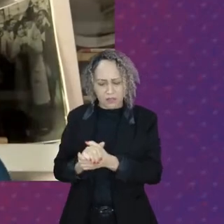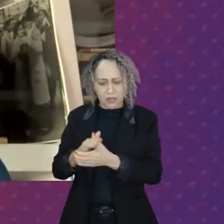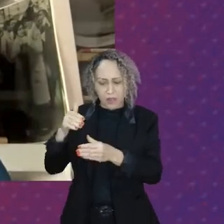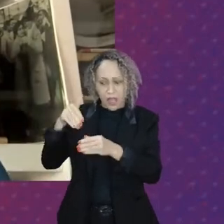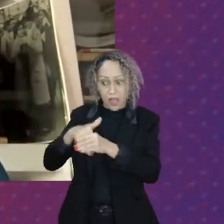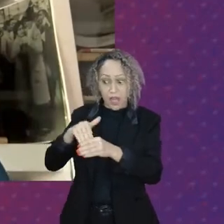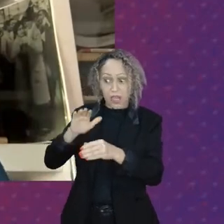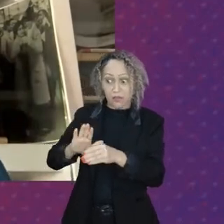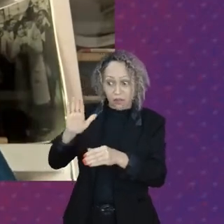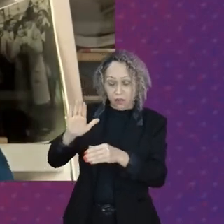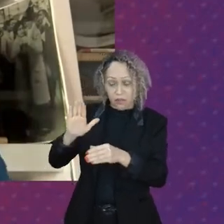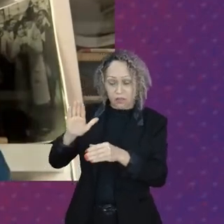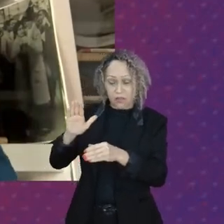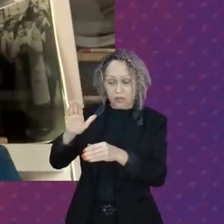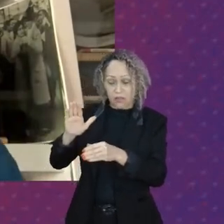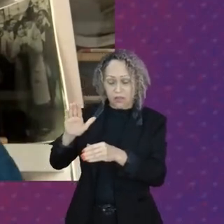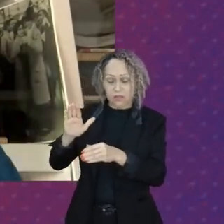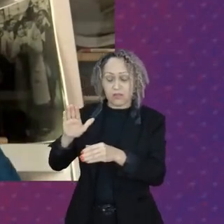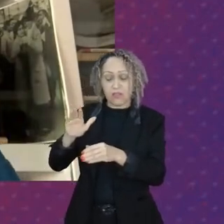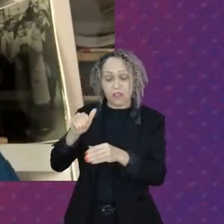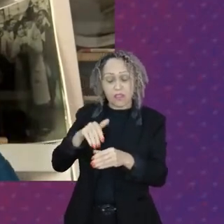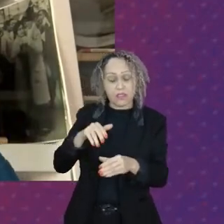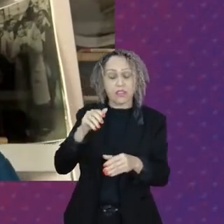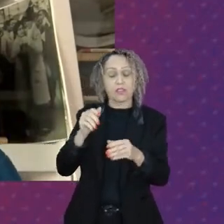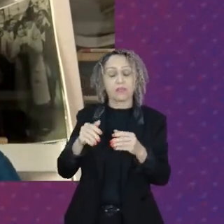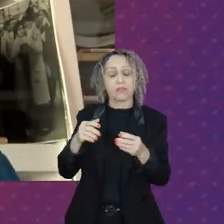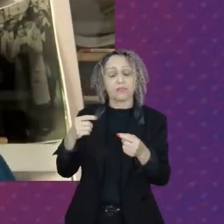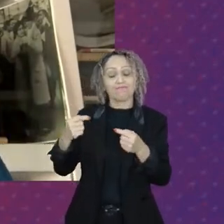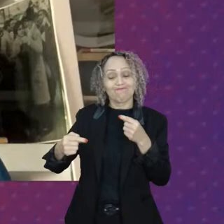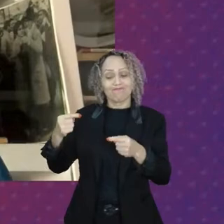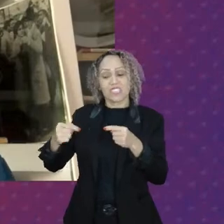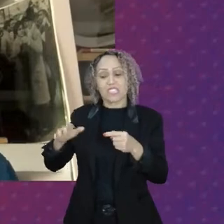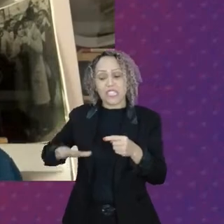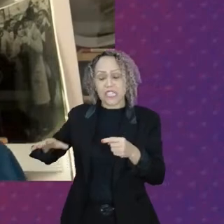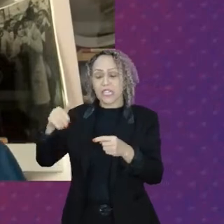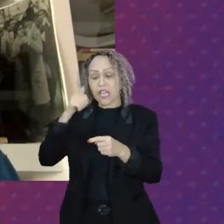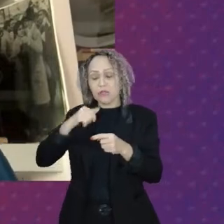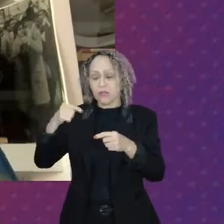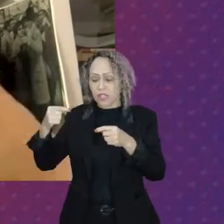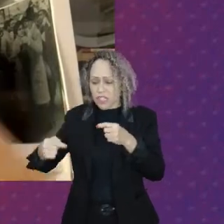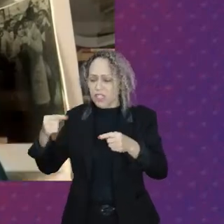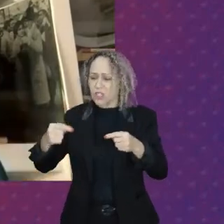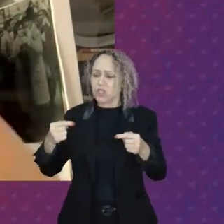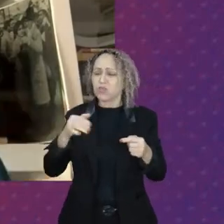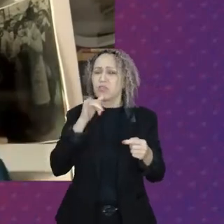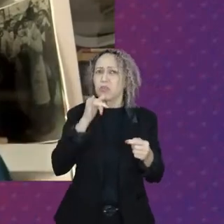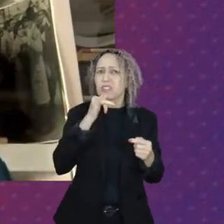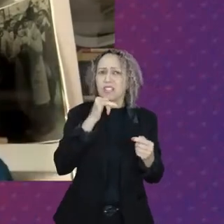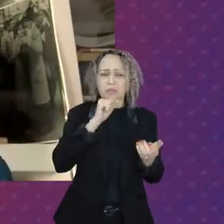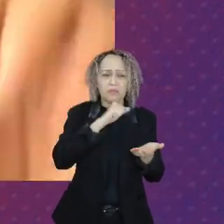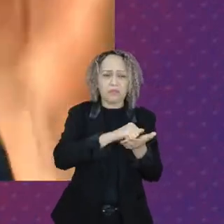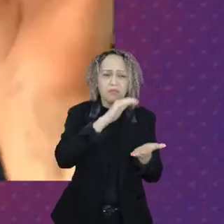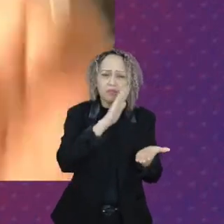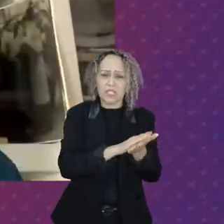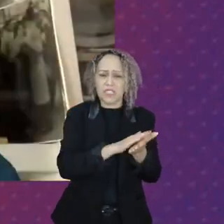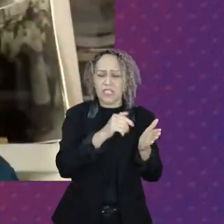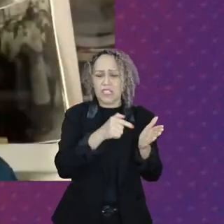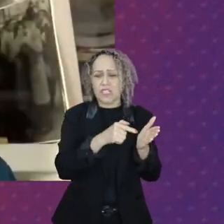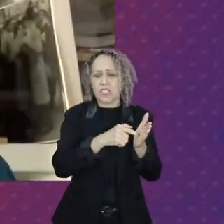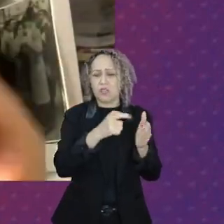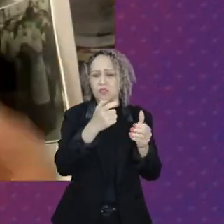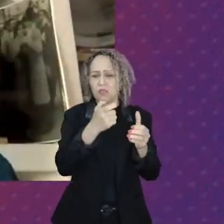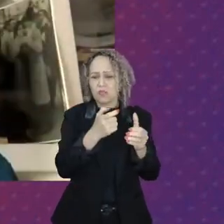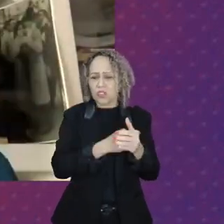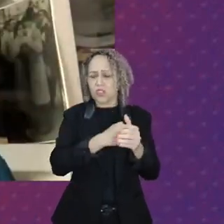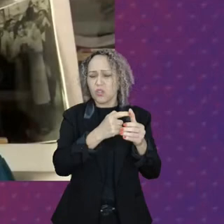elas discutam a prestação de contas. E por que é tão importante que nós tenhamos mais mulheres nesse